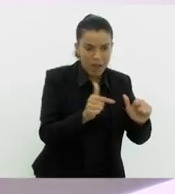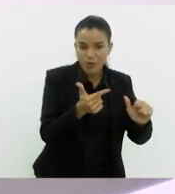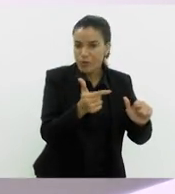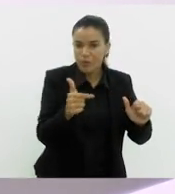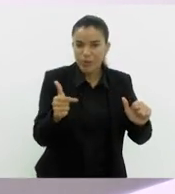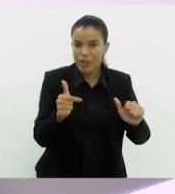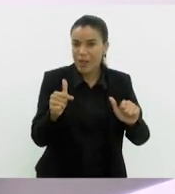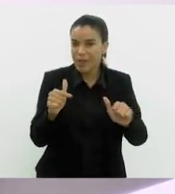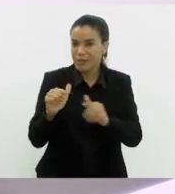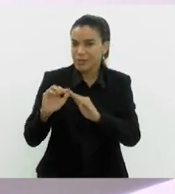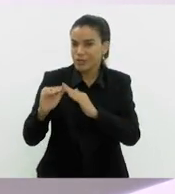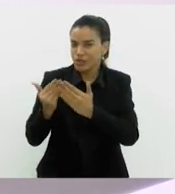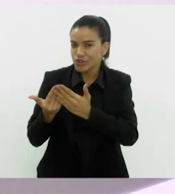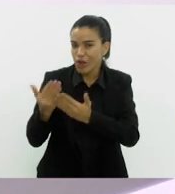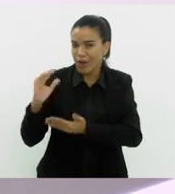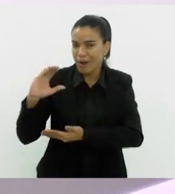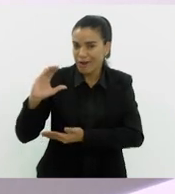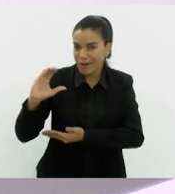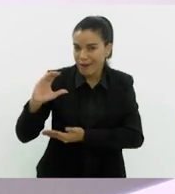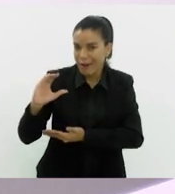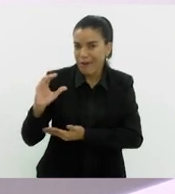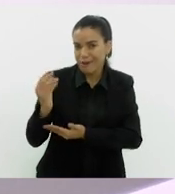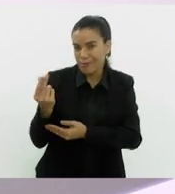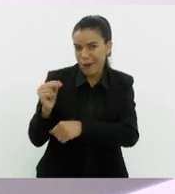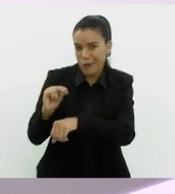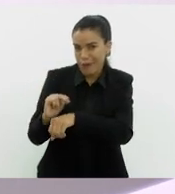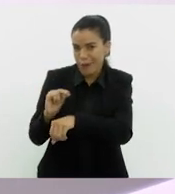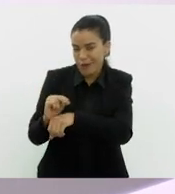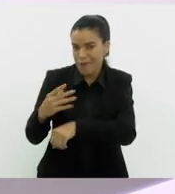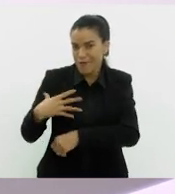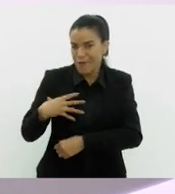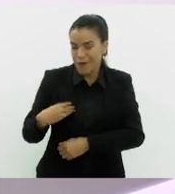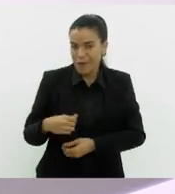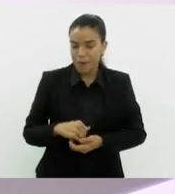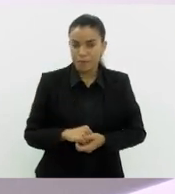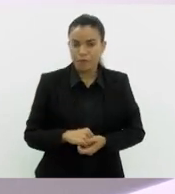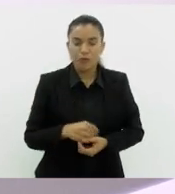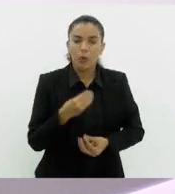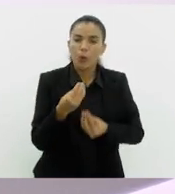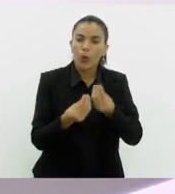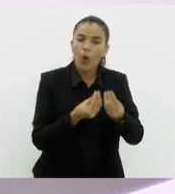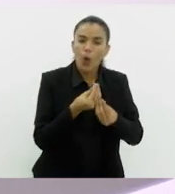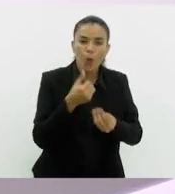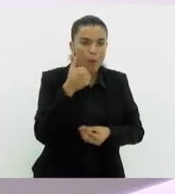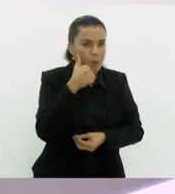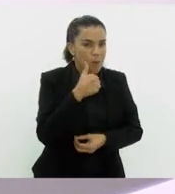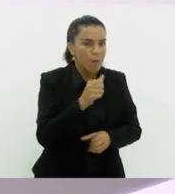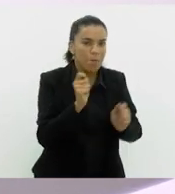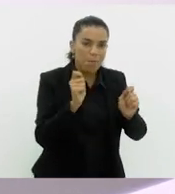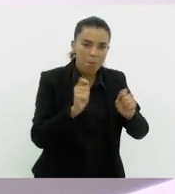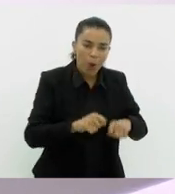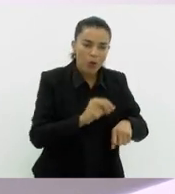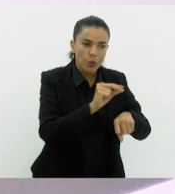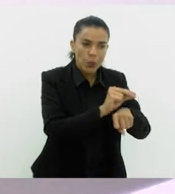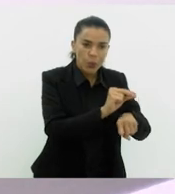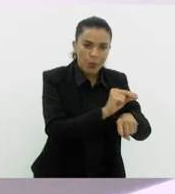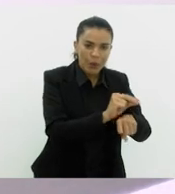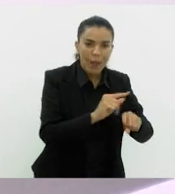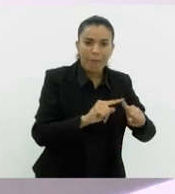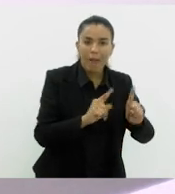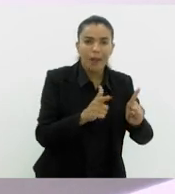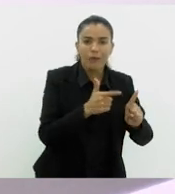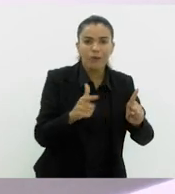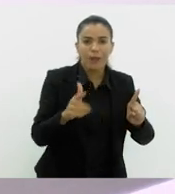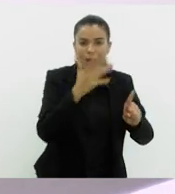creche para deixar o filho, como essa mulher pode cuidar de alguém sem ter alguém que cuide dela, e